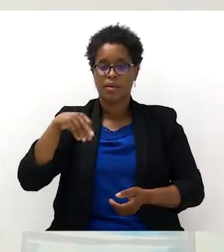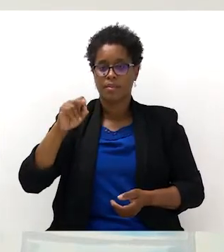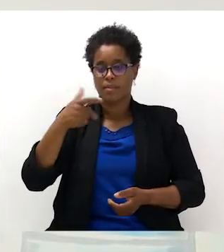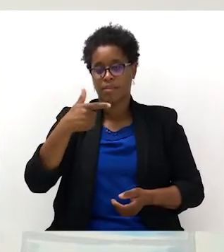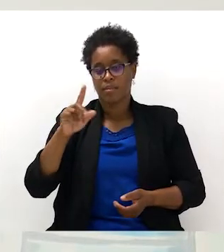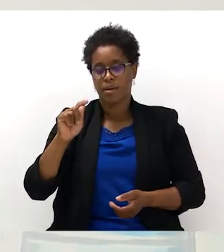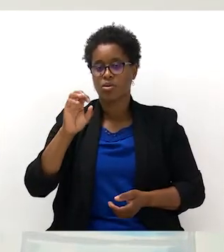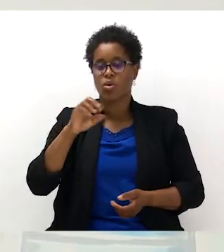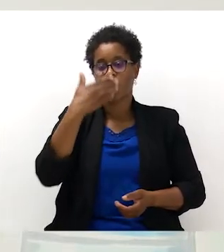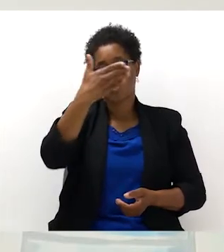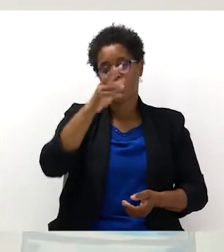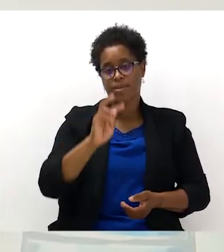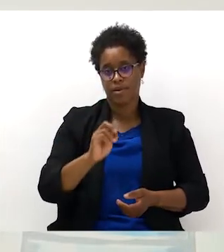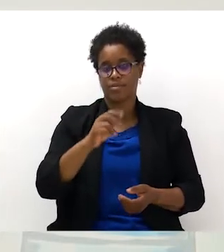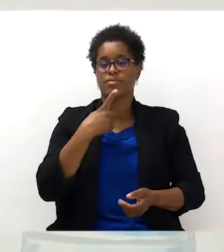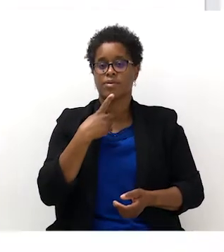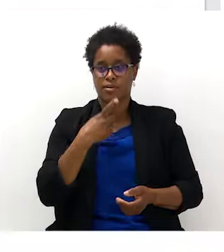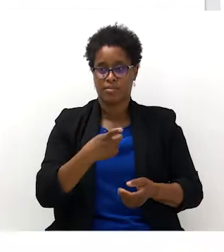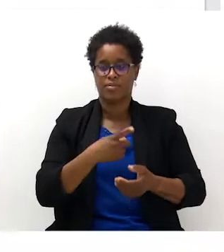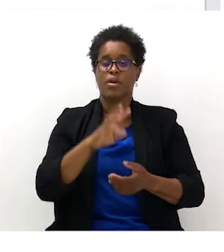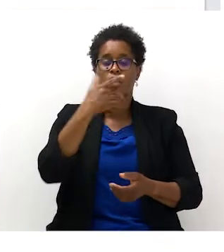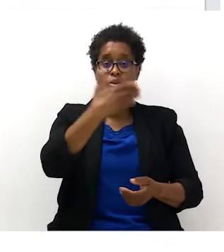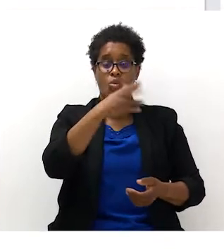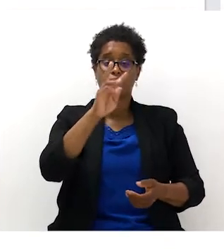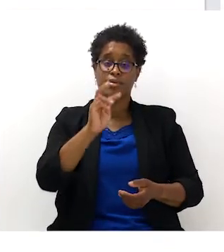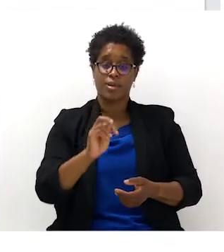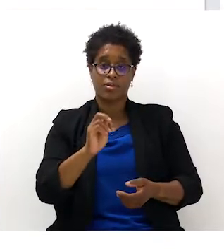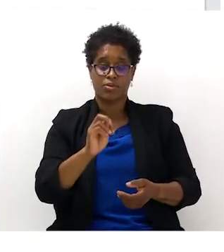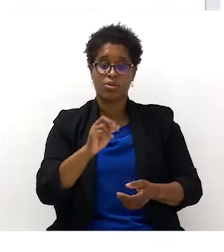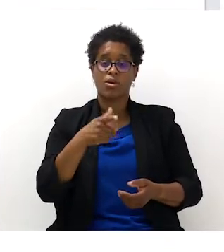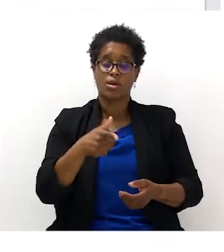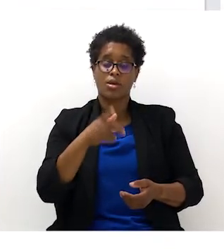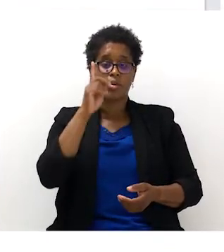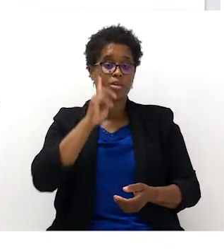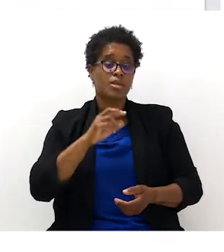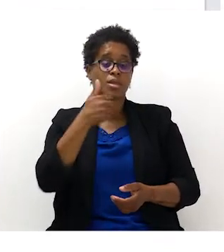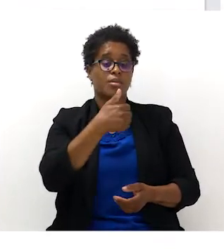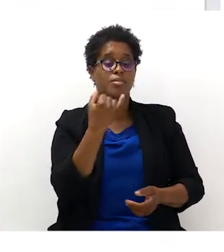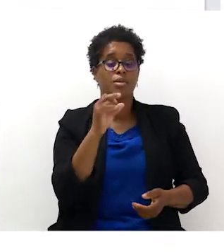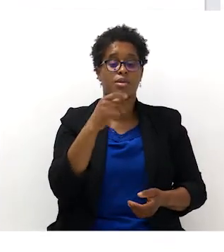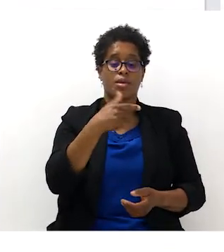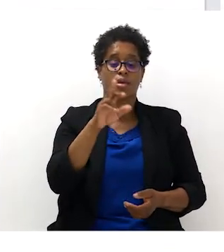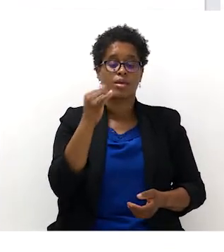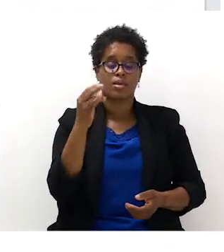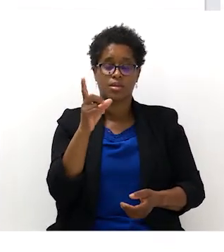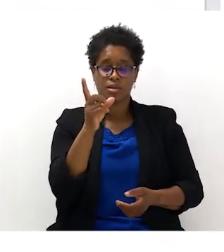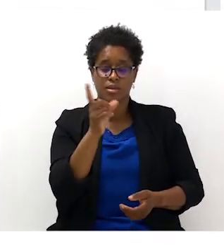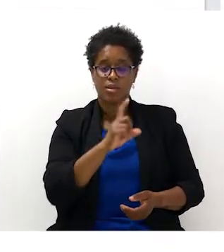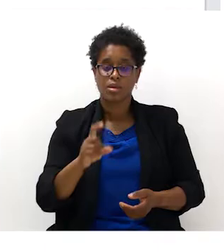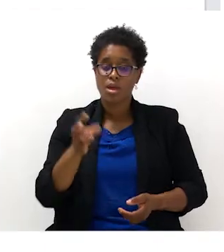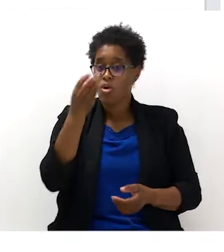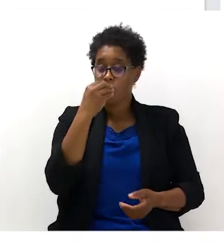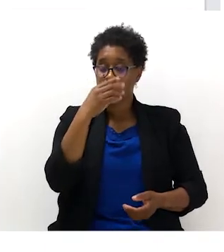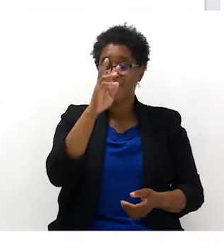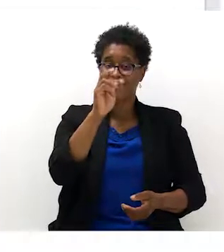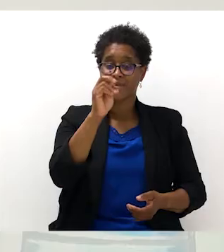escrito, um terço, certo? A Beatriz comeu a terça parte do